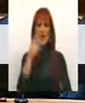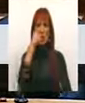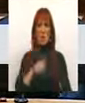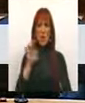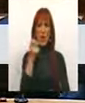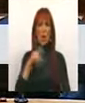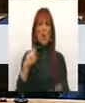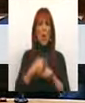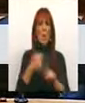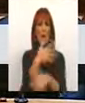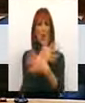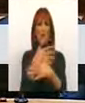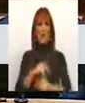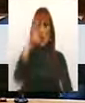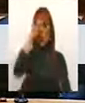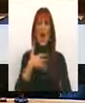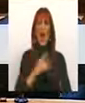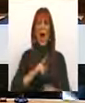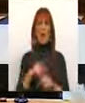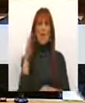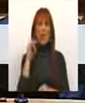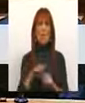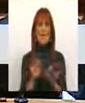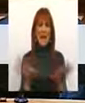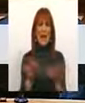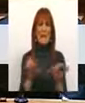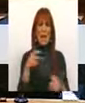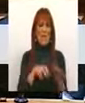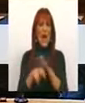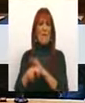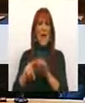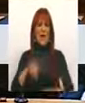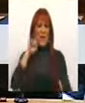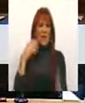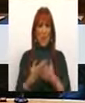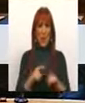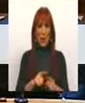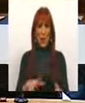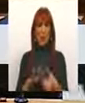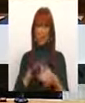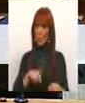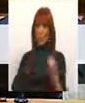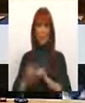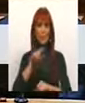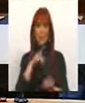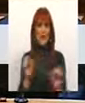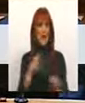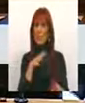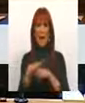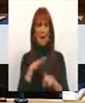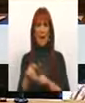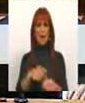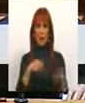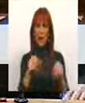para combater o fogo. O Governo cria um número equivalente de vagas para garantir que esta canibalização não tem impactos